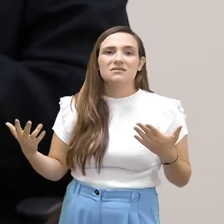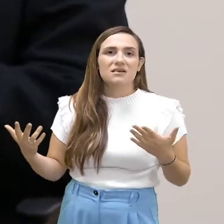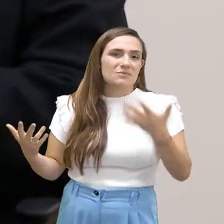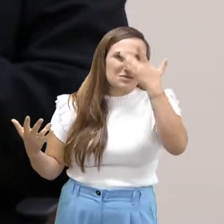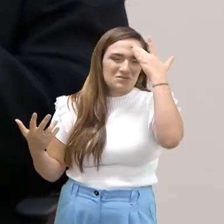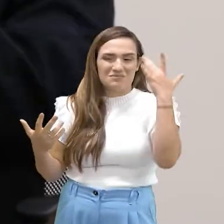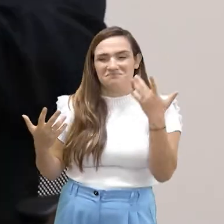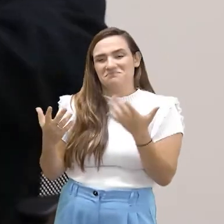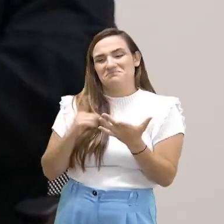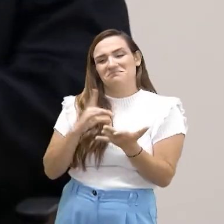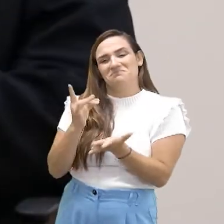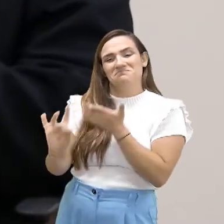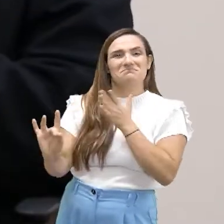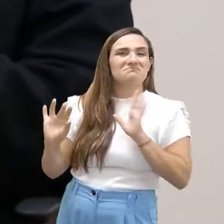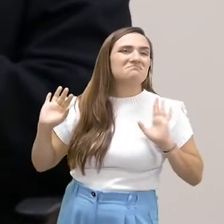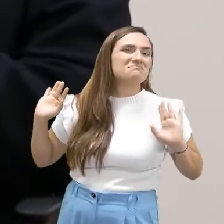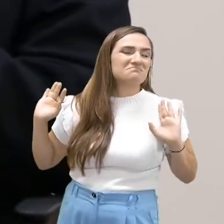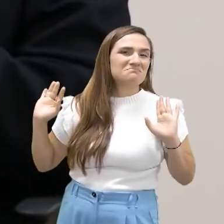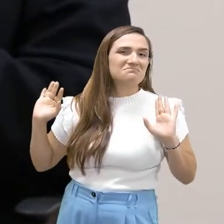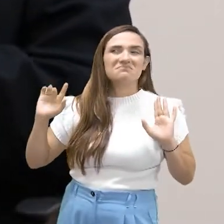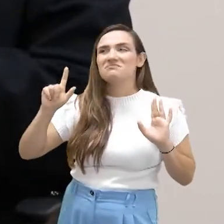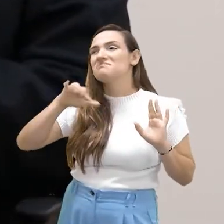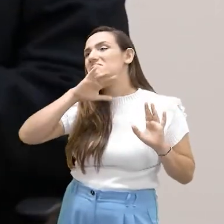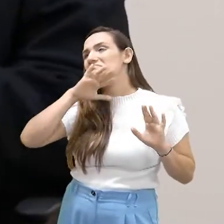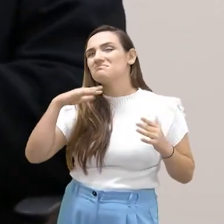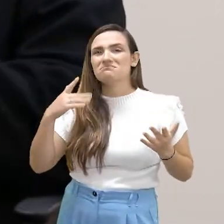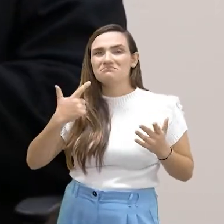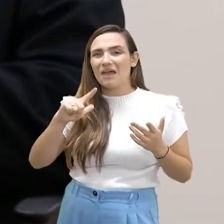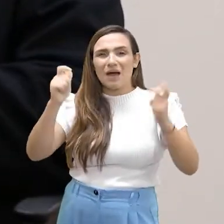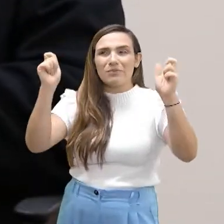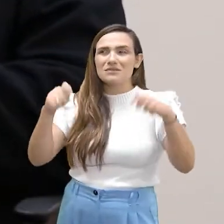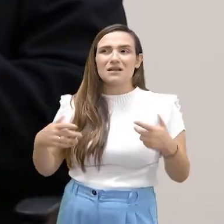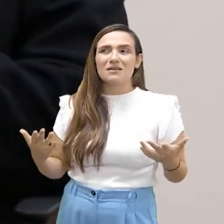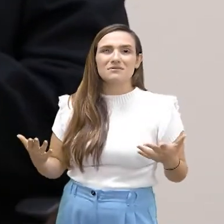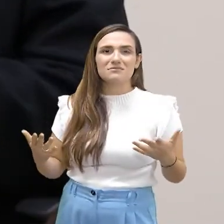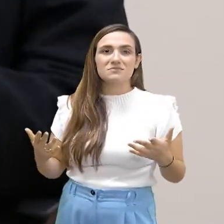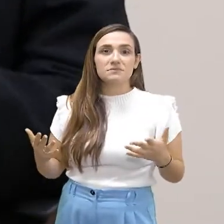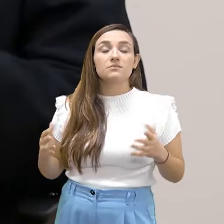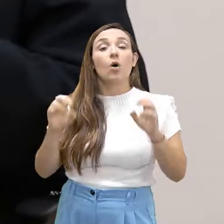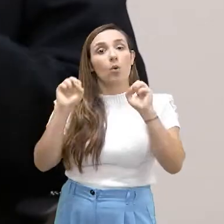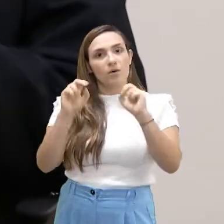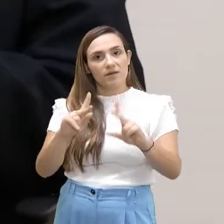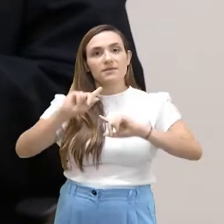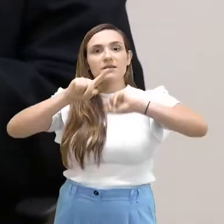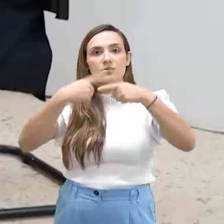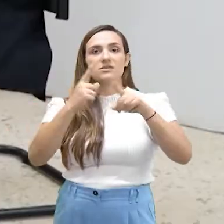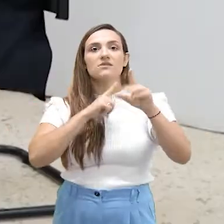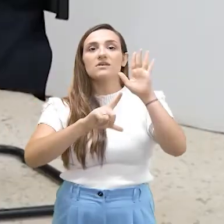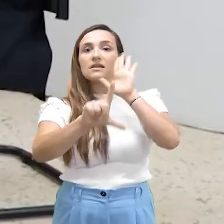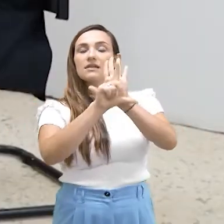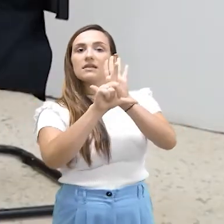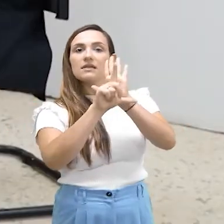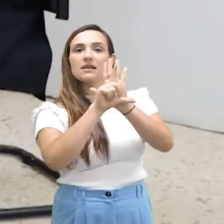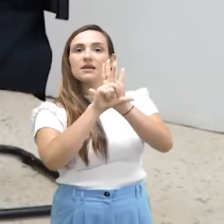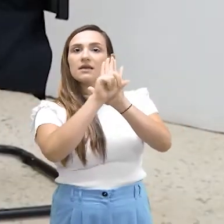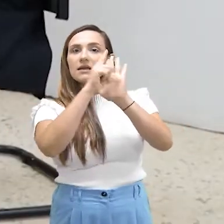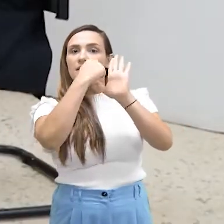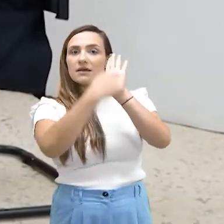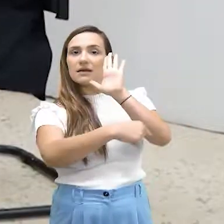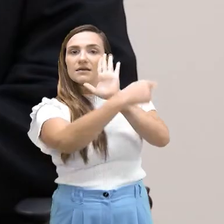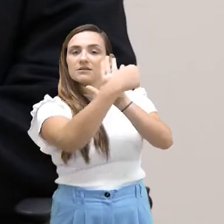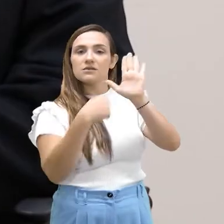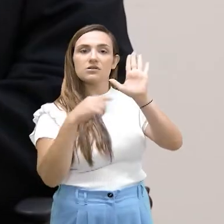então passaram a ter o cartório como um órgão ineficiente. Aí veio uma lei e acabou com essa